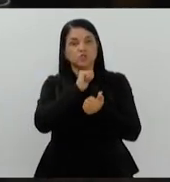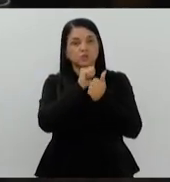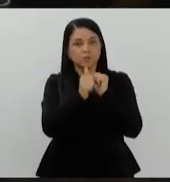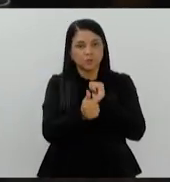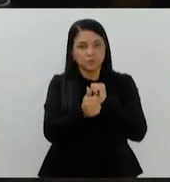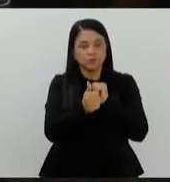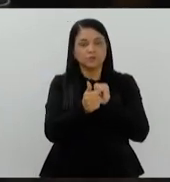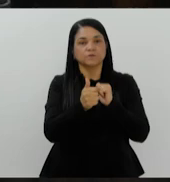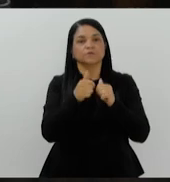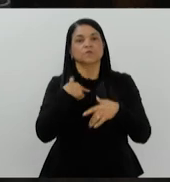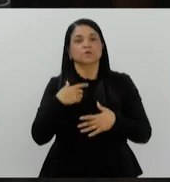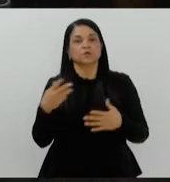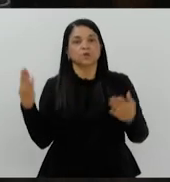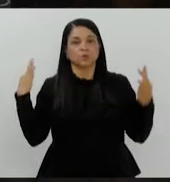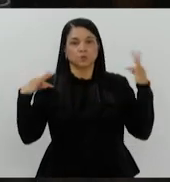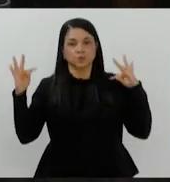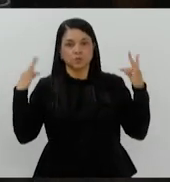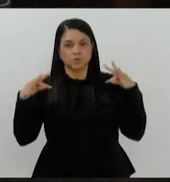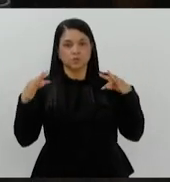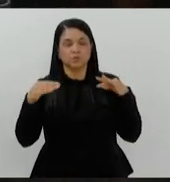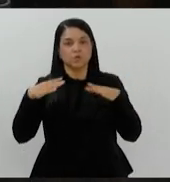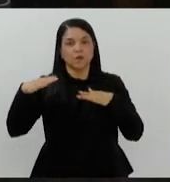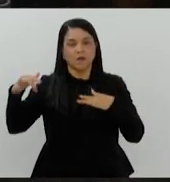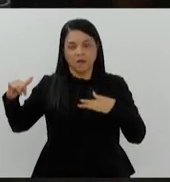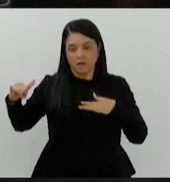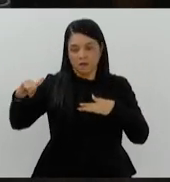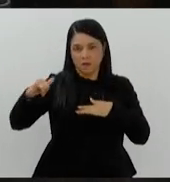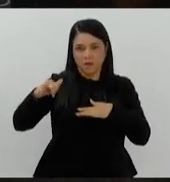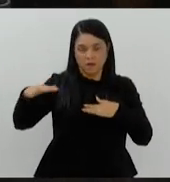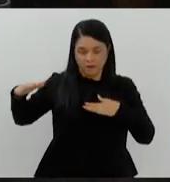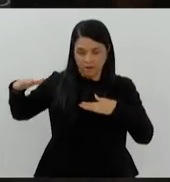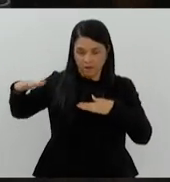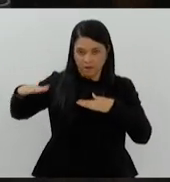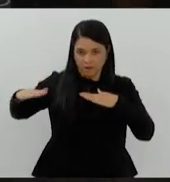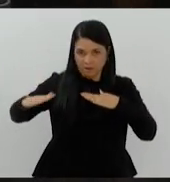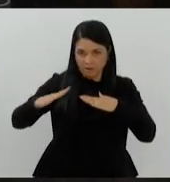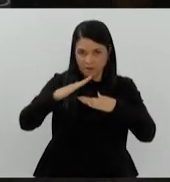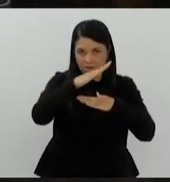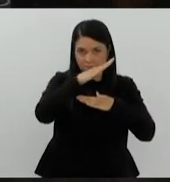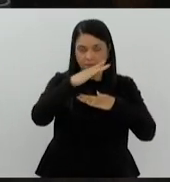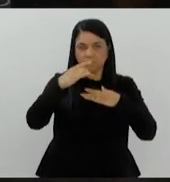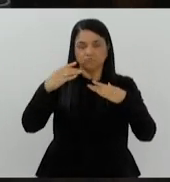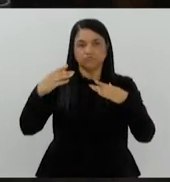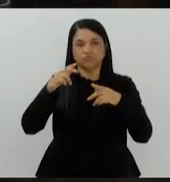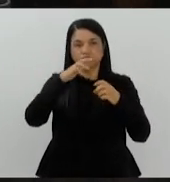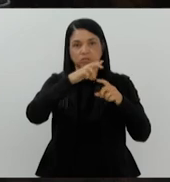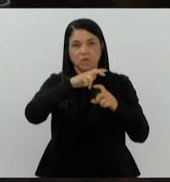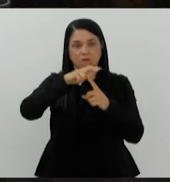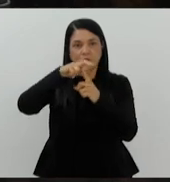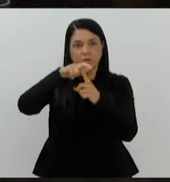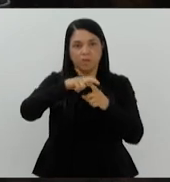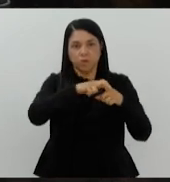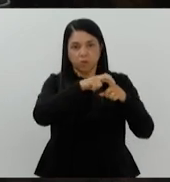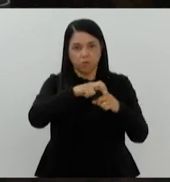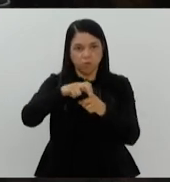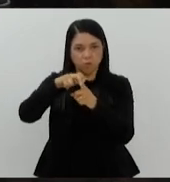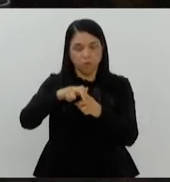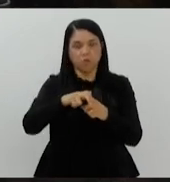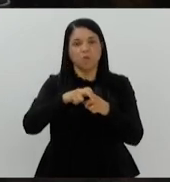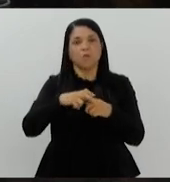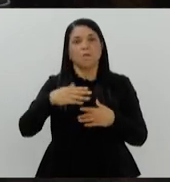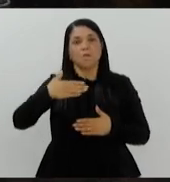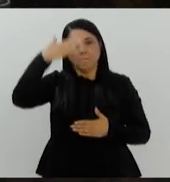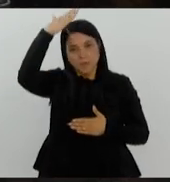turístico do Estado do Rio de Janeiro, as rampas de voo livre da Serra do Mato Grosso. Pareceres das comissões de Constituição e Justiça